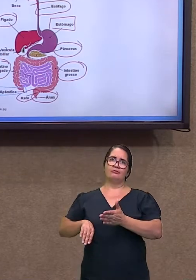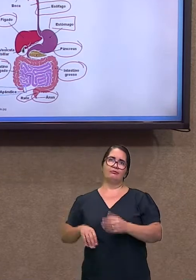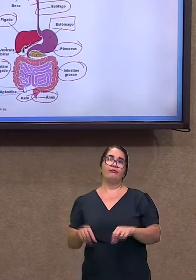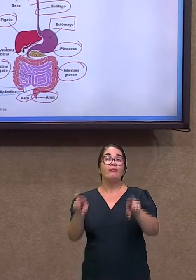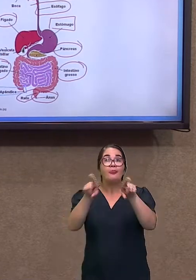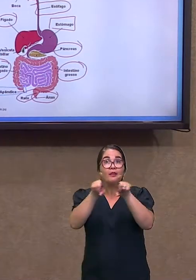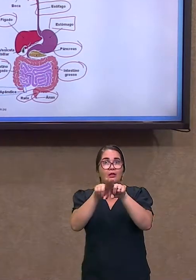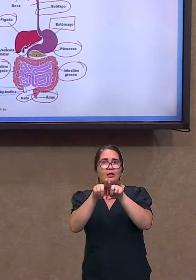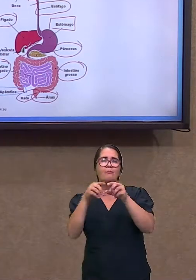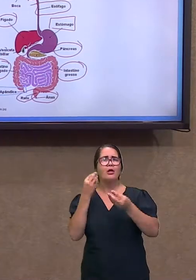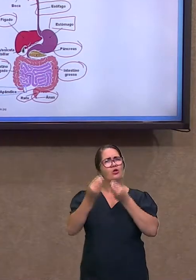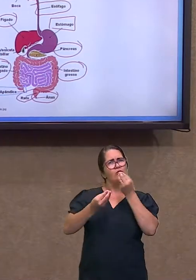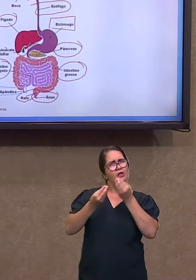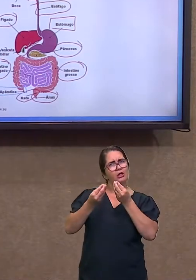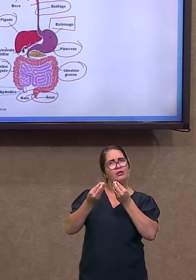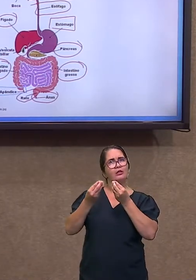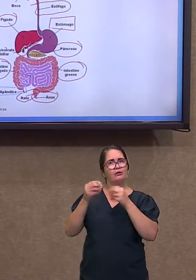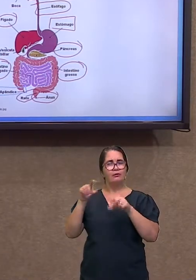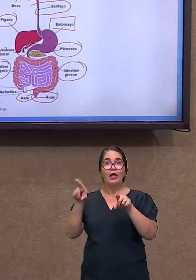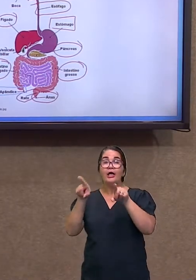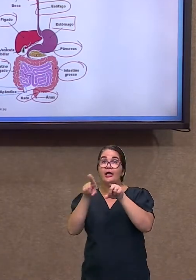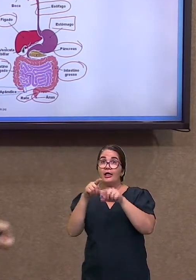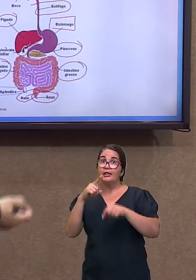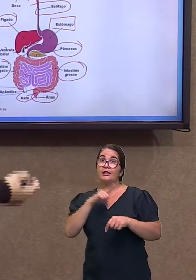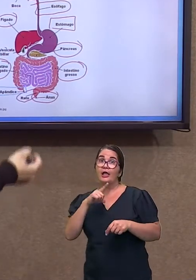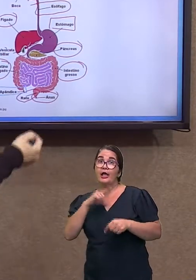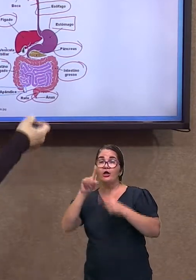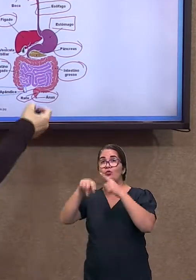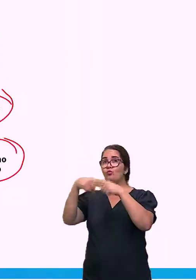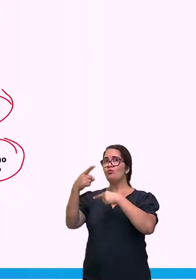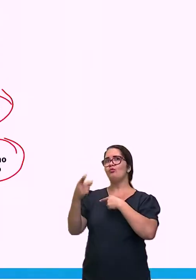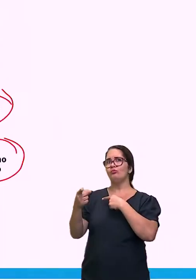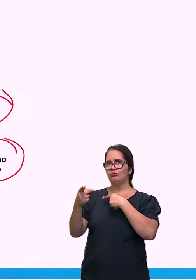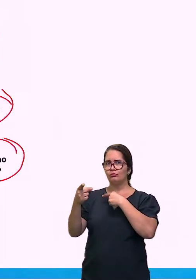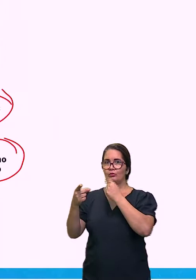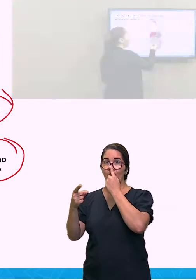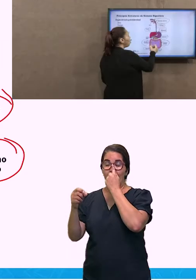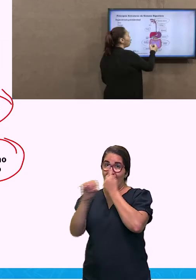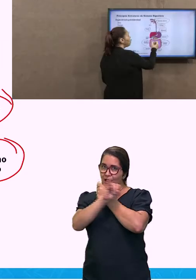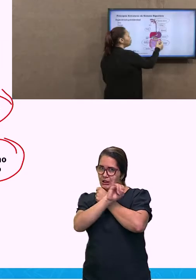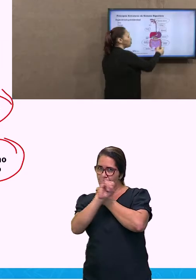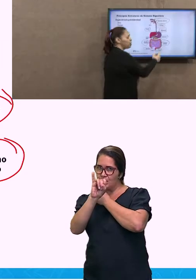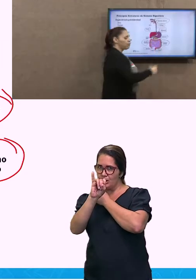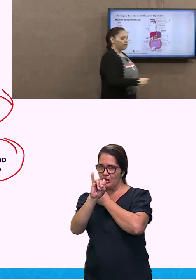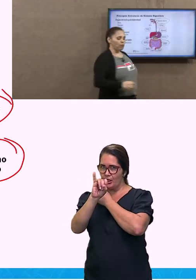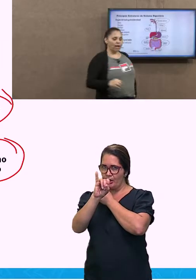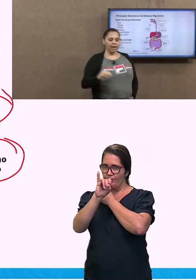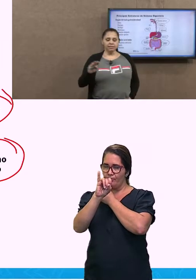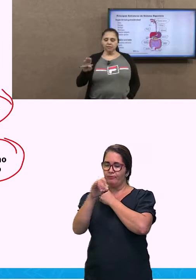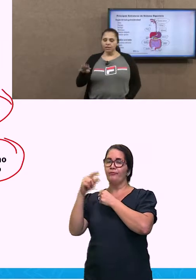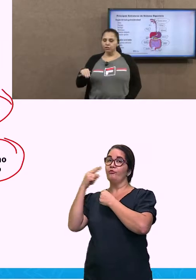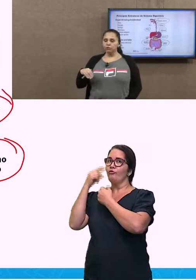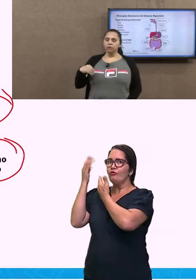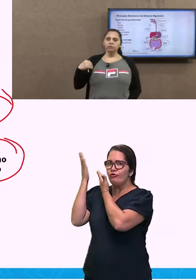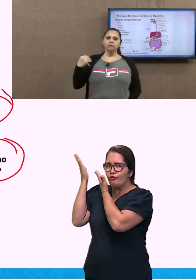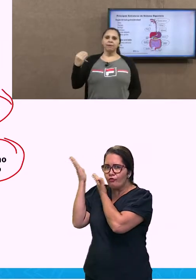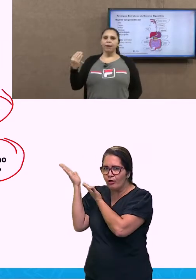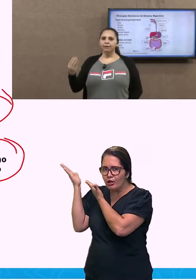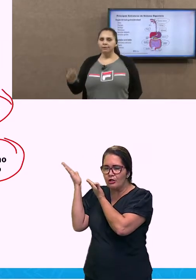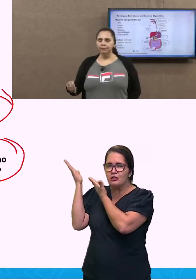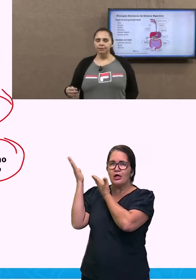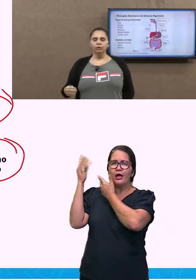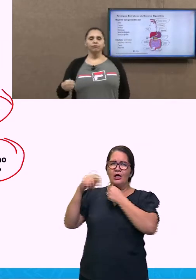ao ser humano é que, se por algum motivo esse intestino não